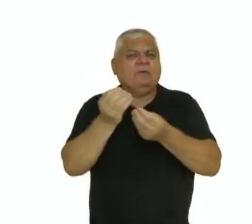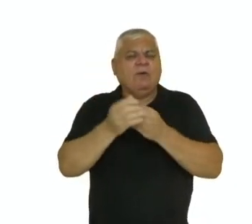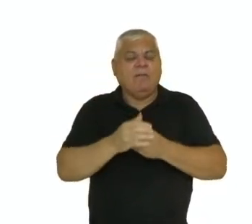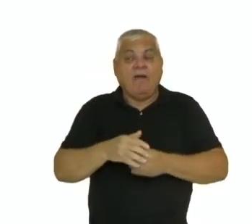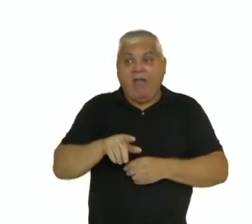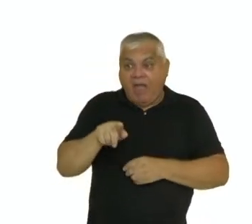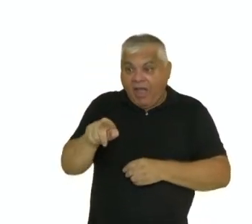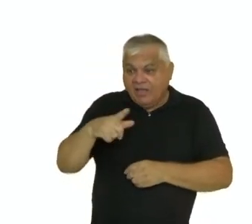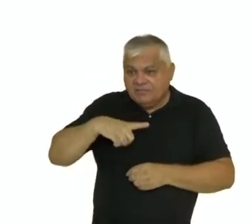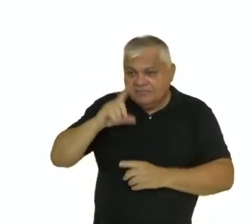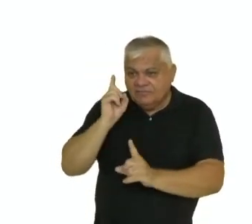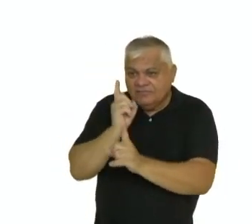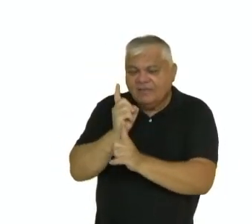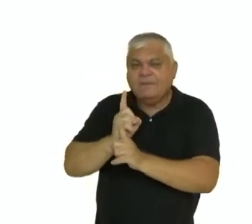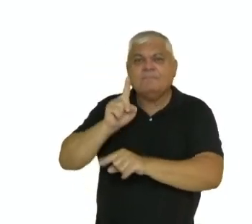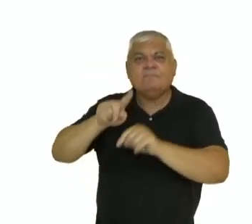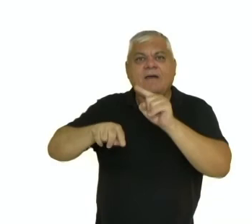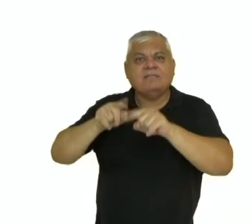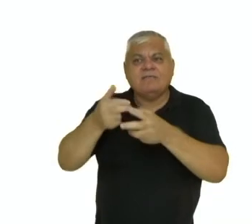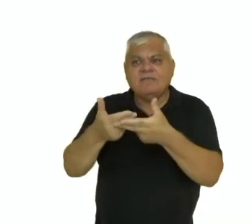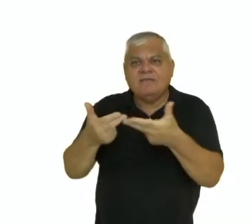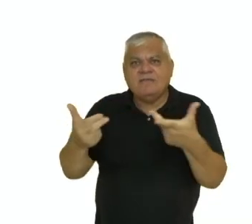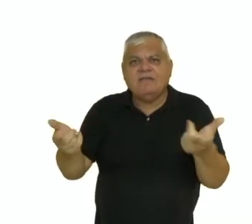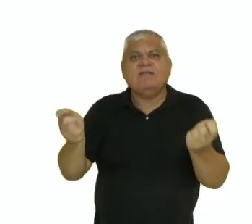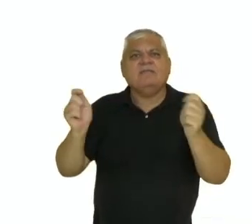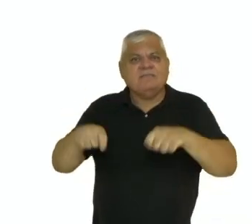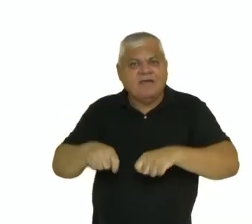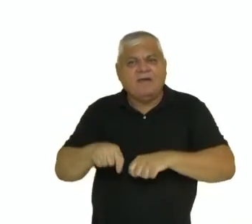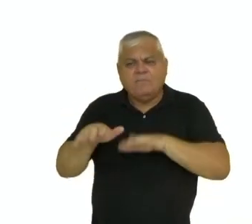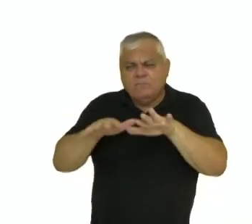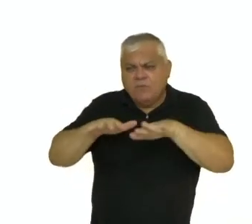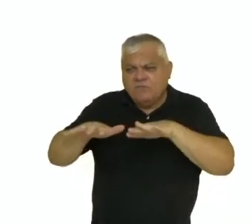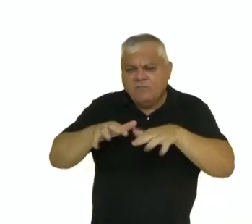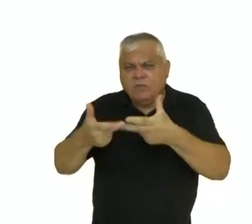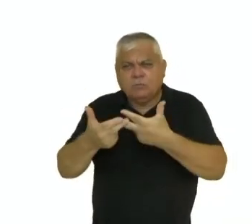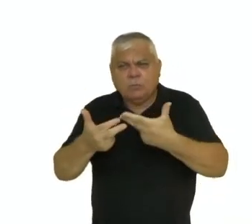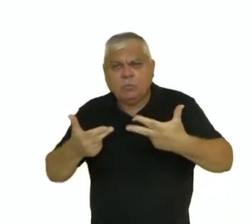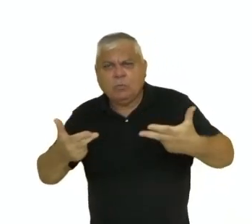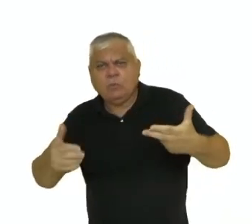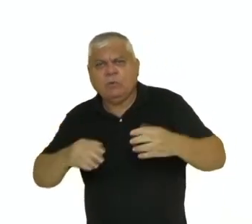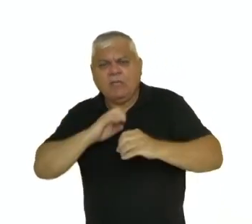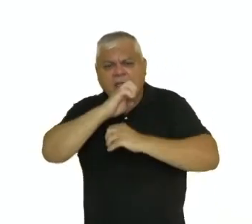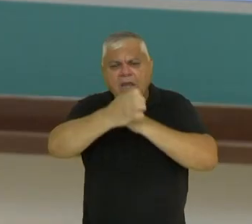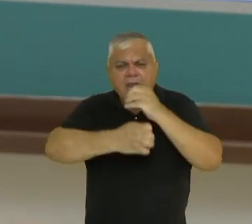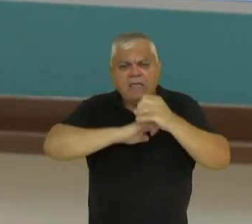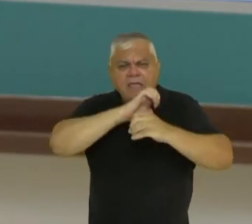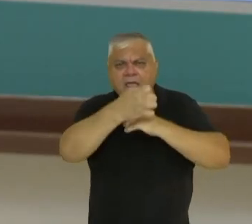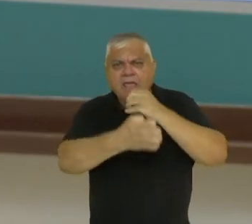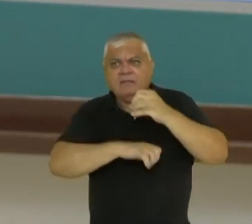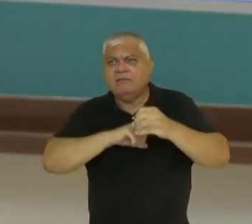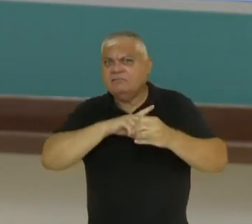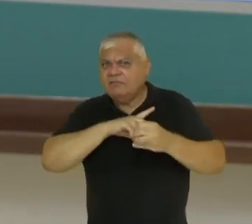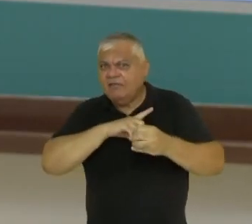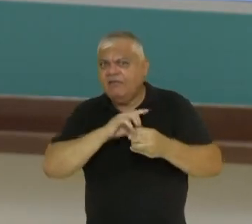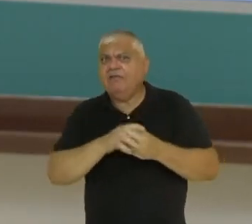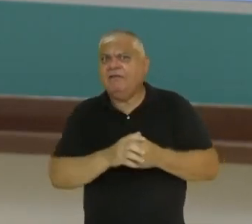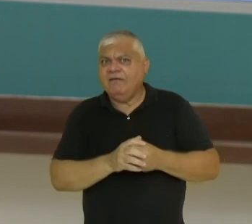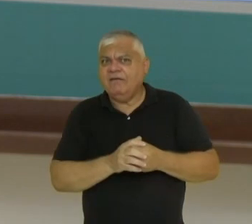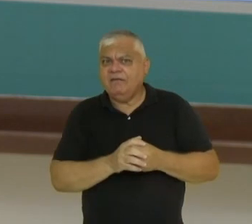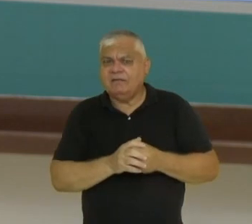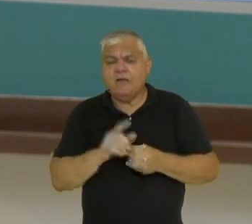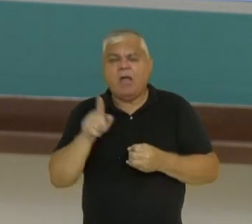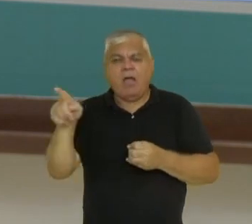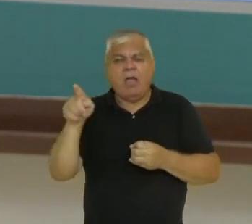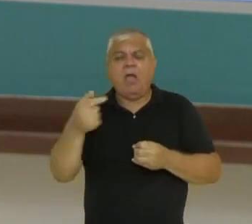a constituição da matéria foi elaborada sobre o movimento e a disposição dos elétrons no átomo. Então, a partir ali dos conhecimentos de